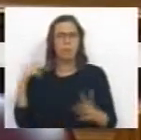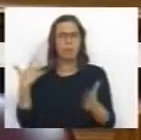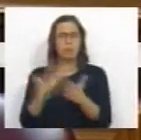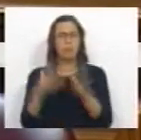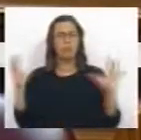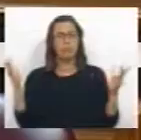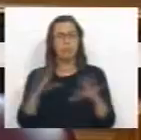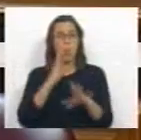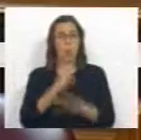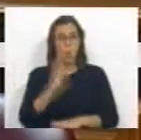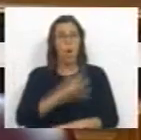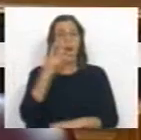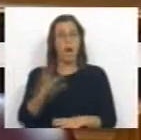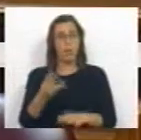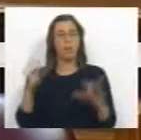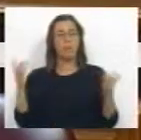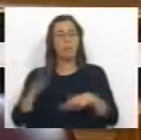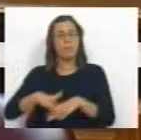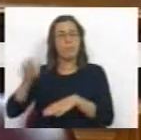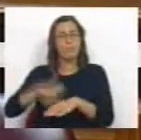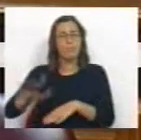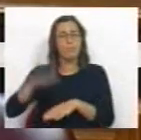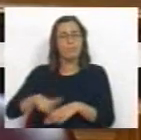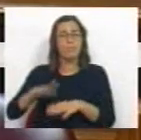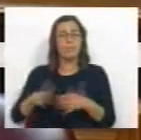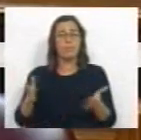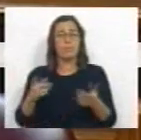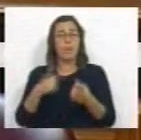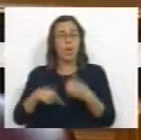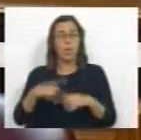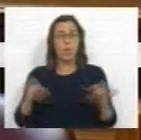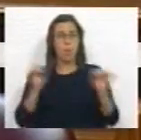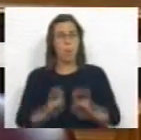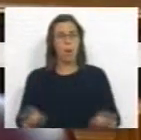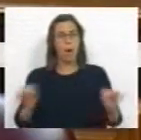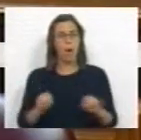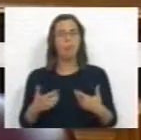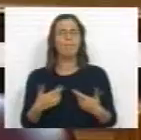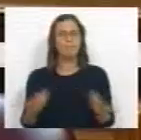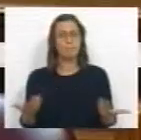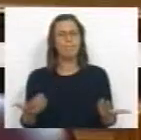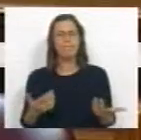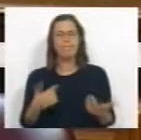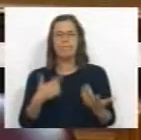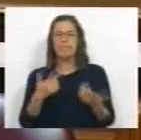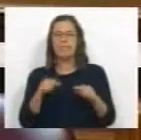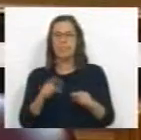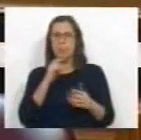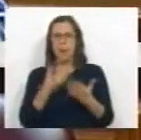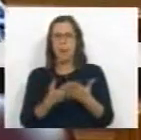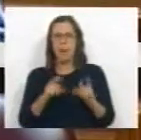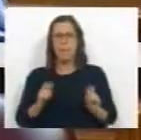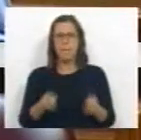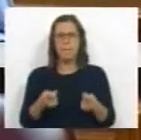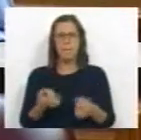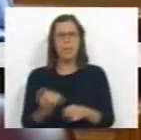anos e sobretudo nos últimos 4 anos foram saindo sem que houvesse a necessária renovação, nós estamos em crer que isto vai criar mais